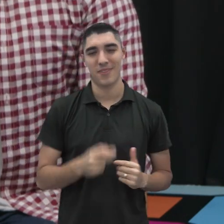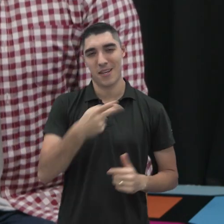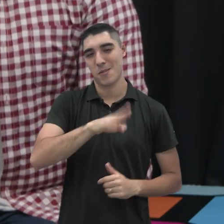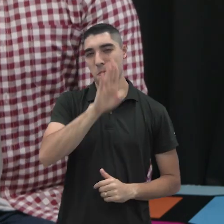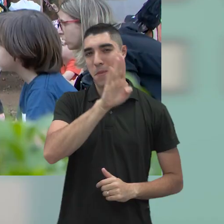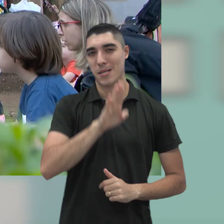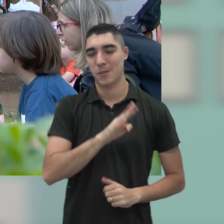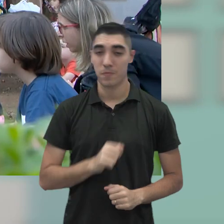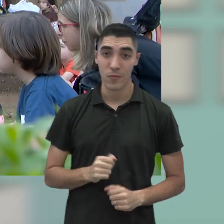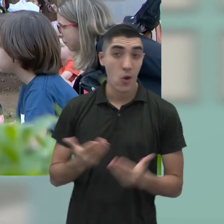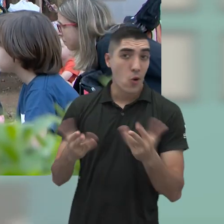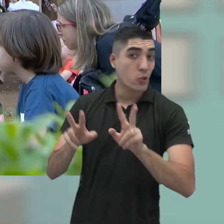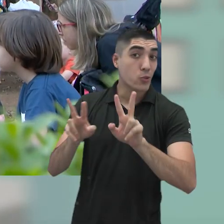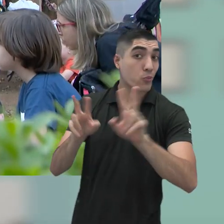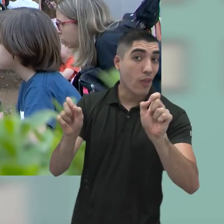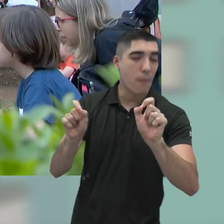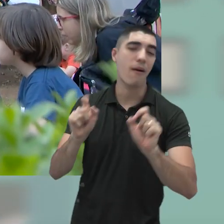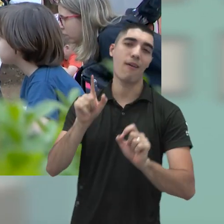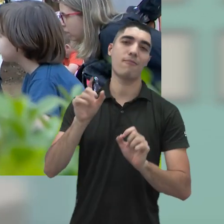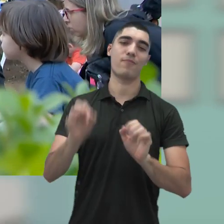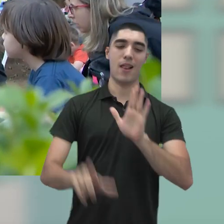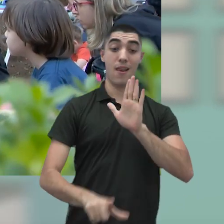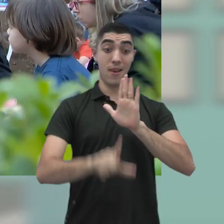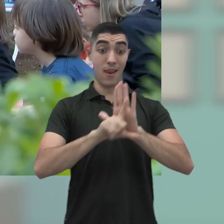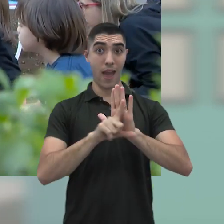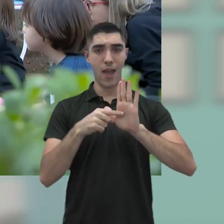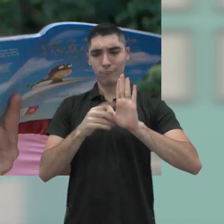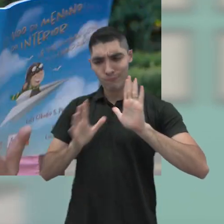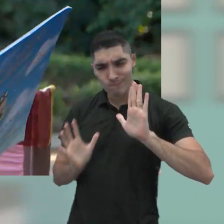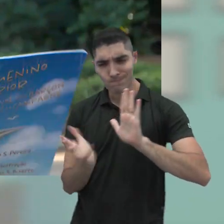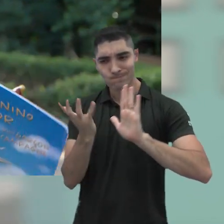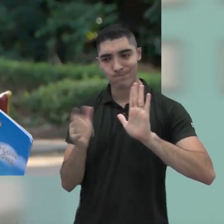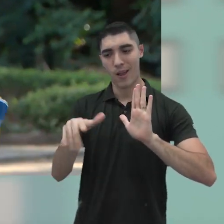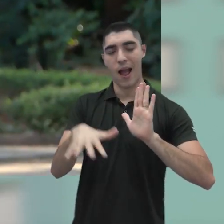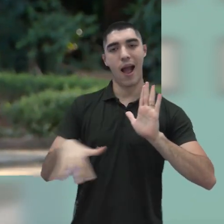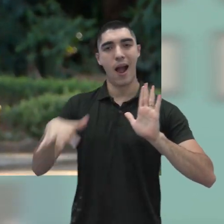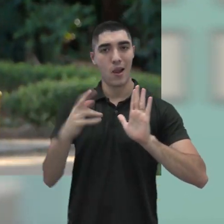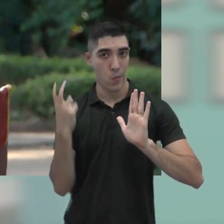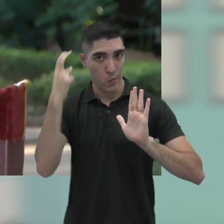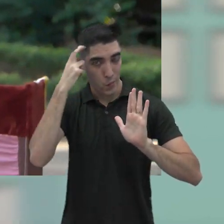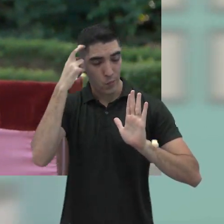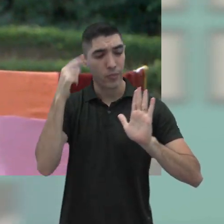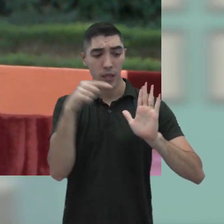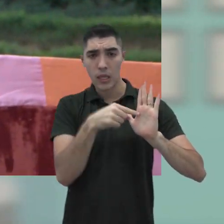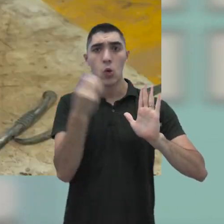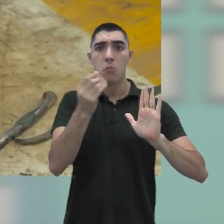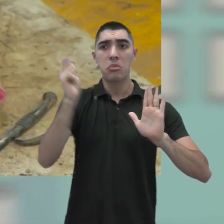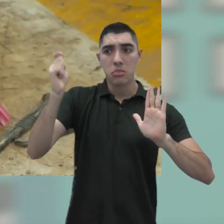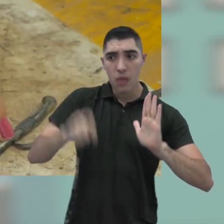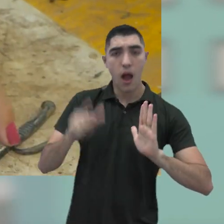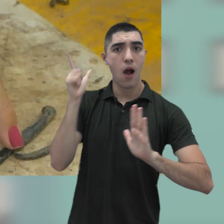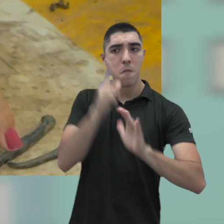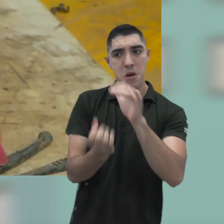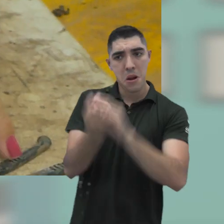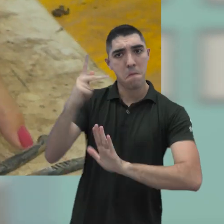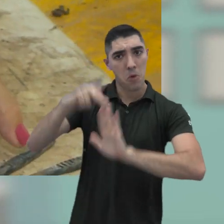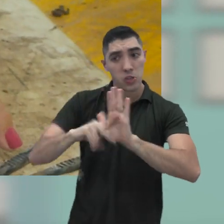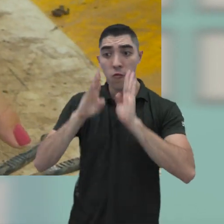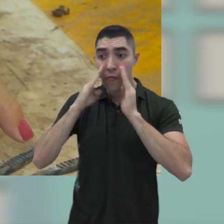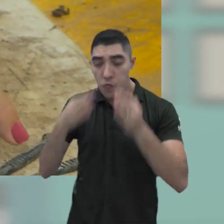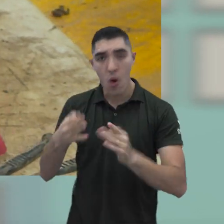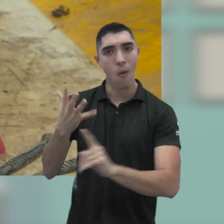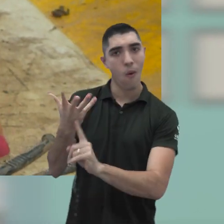nosso país. Hoje a gente fala sobre leis de incentivo à cultura e discute sobre como elas viabilizam projetos